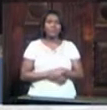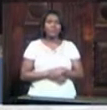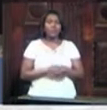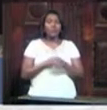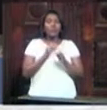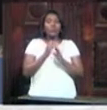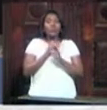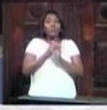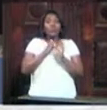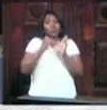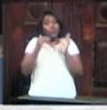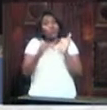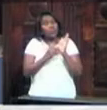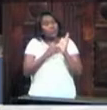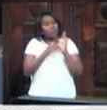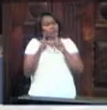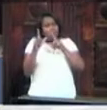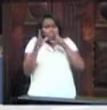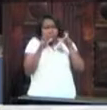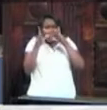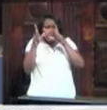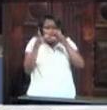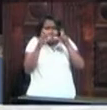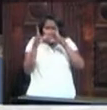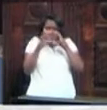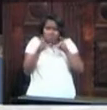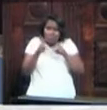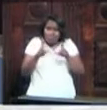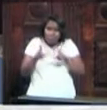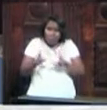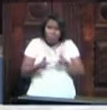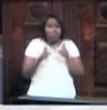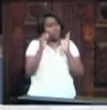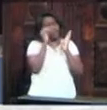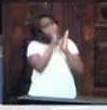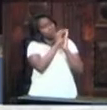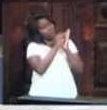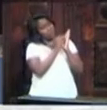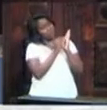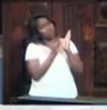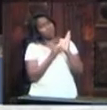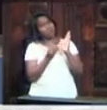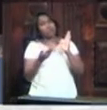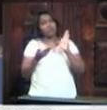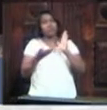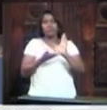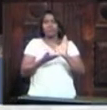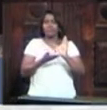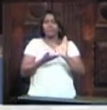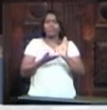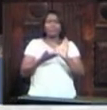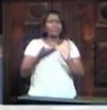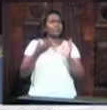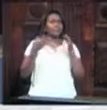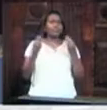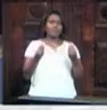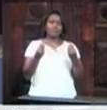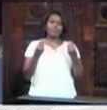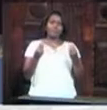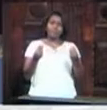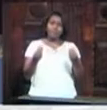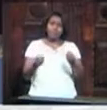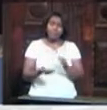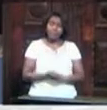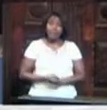Tudo devidamente fotografado, documentado, senhor presidente. Um absurdo.